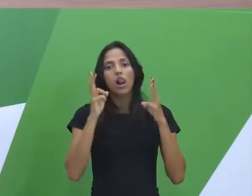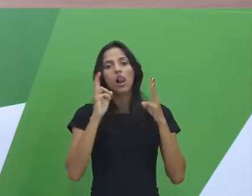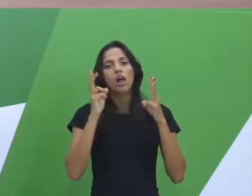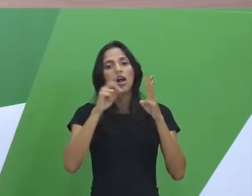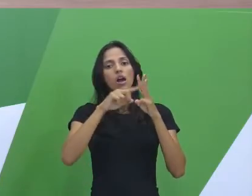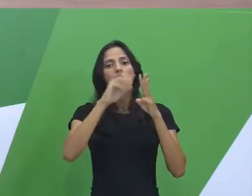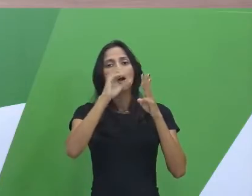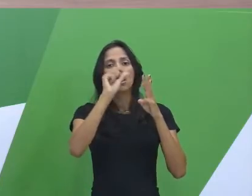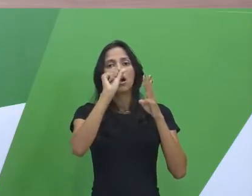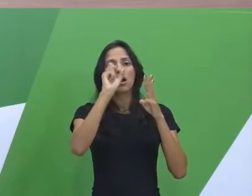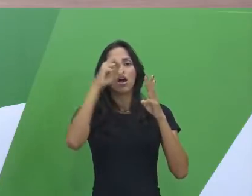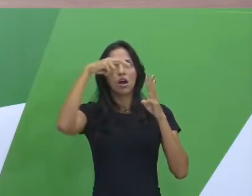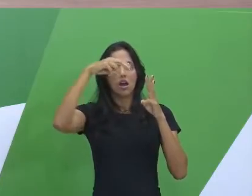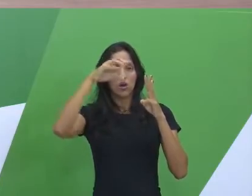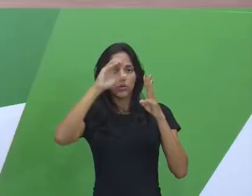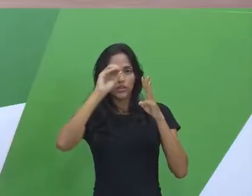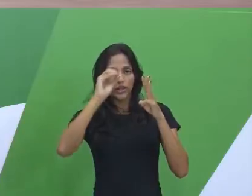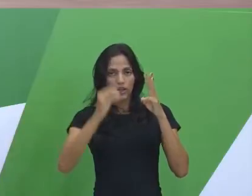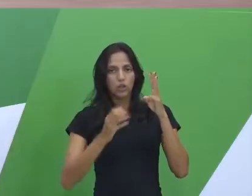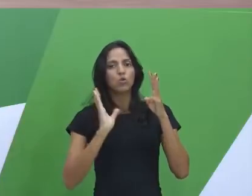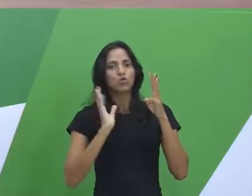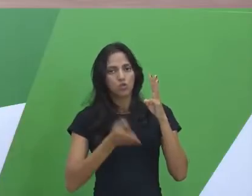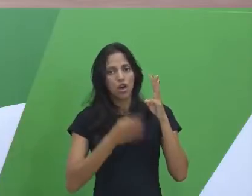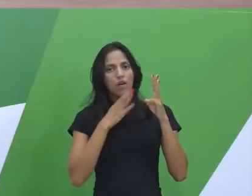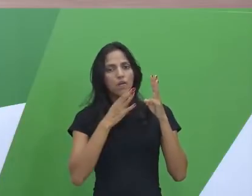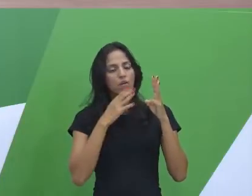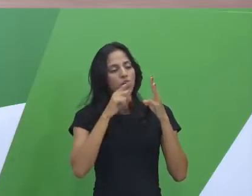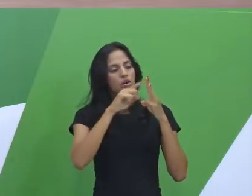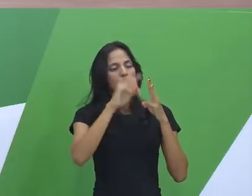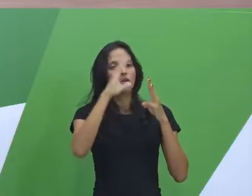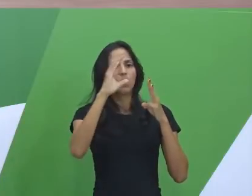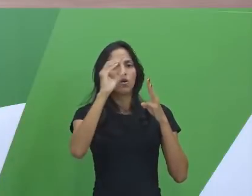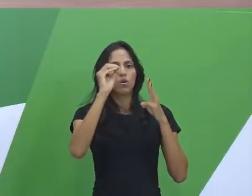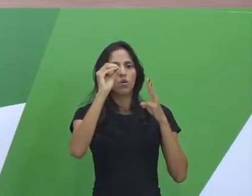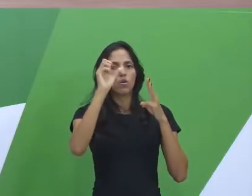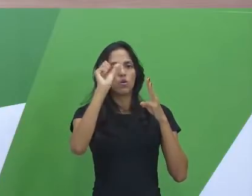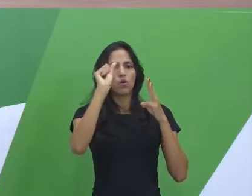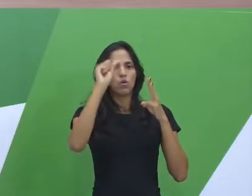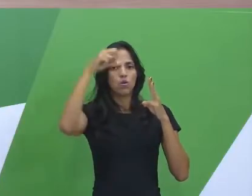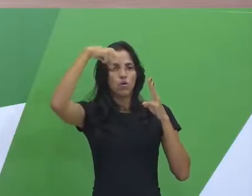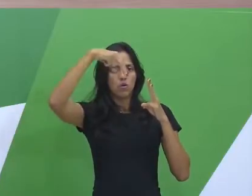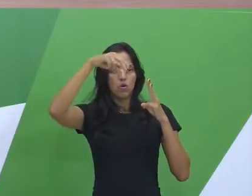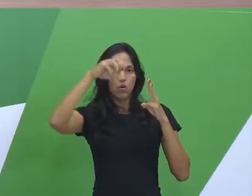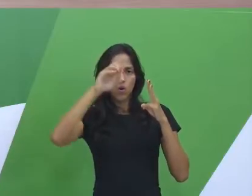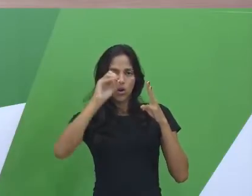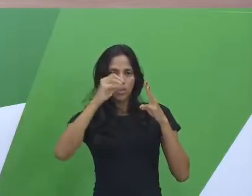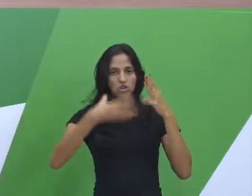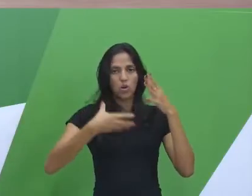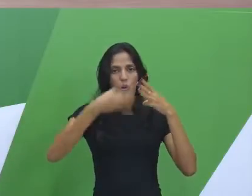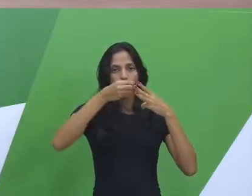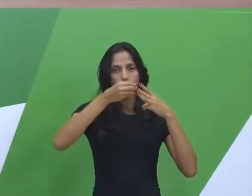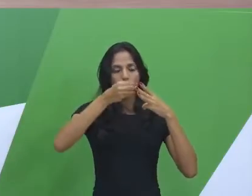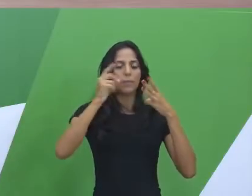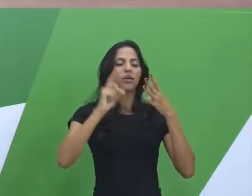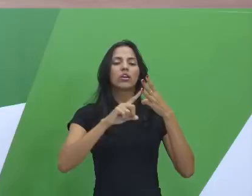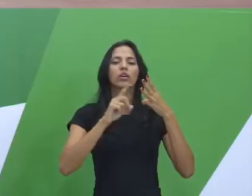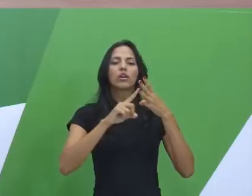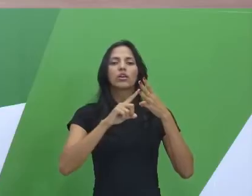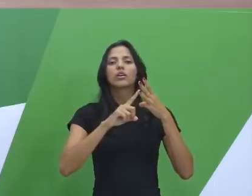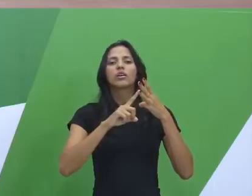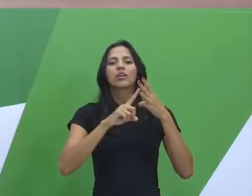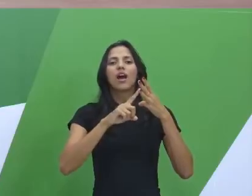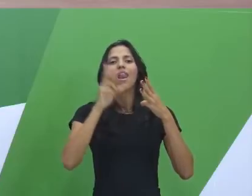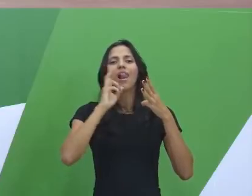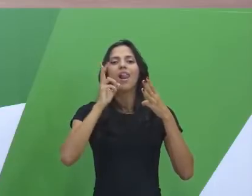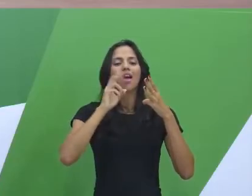O seno, vimos a origem, o cosseno, que é a questão complementar, e essa